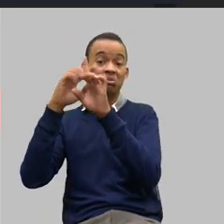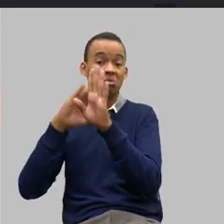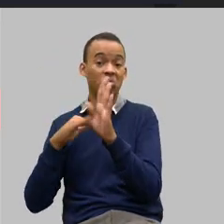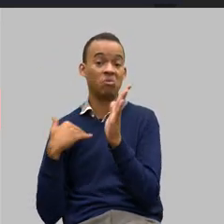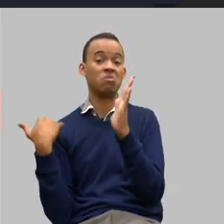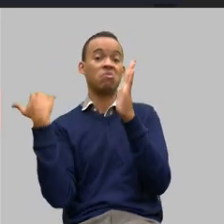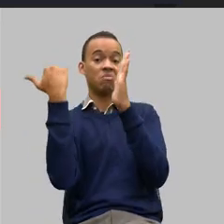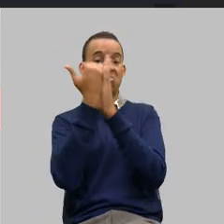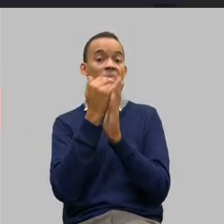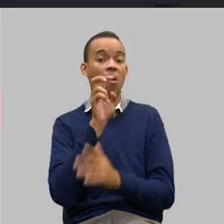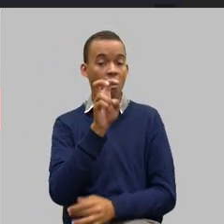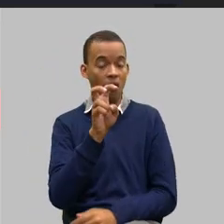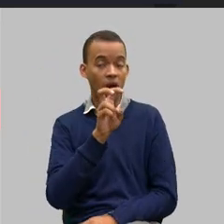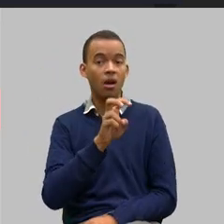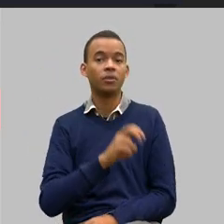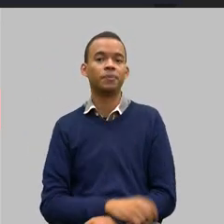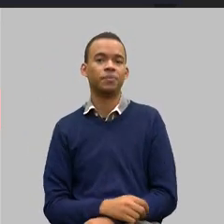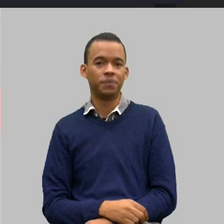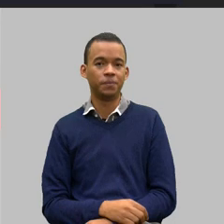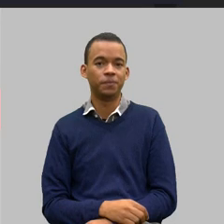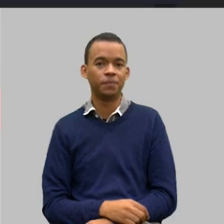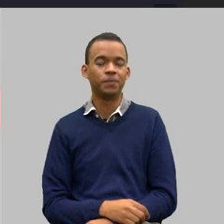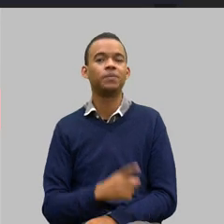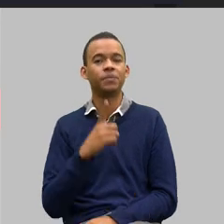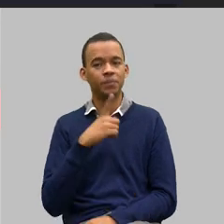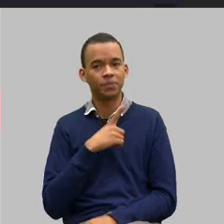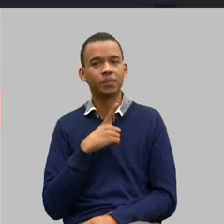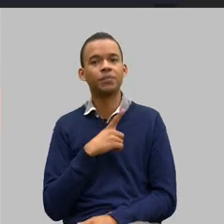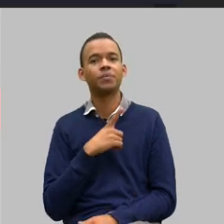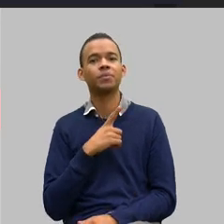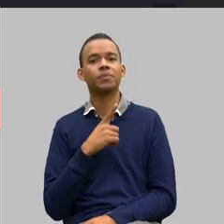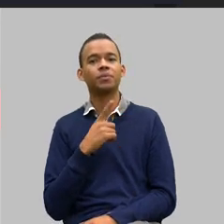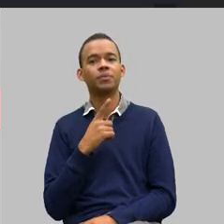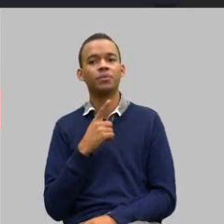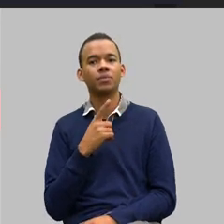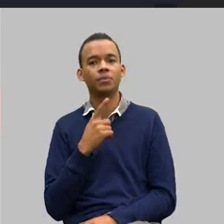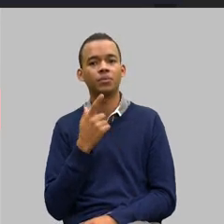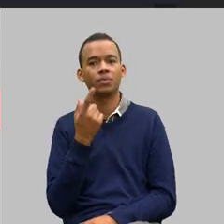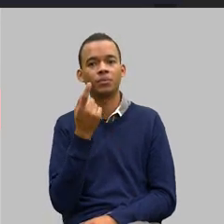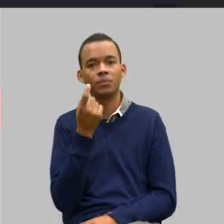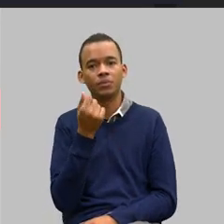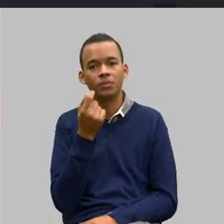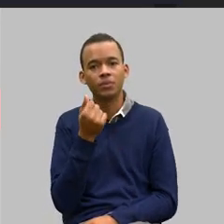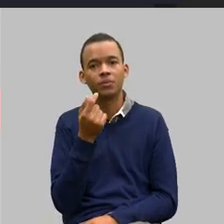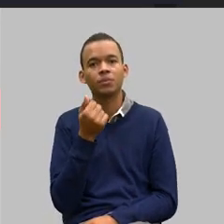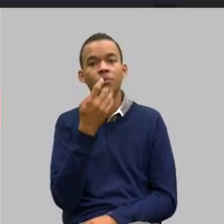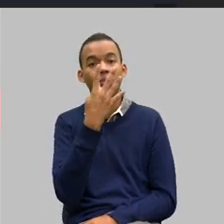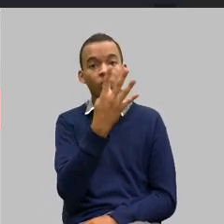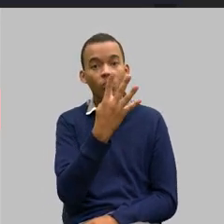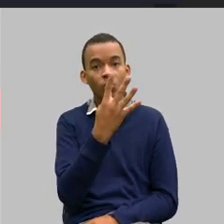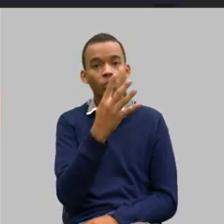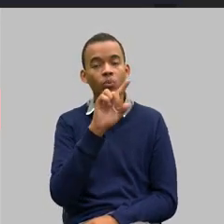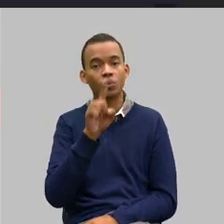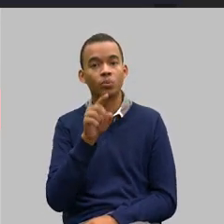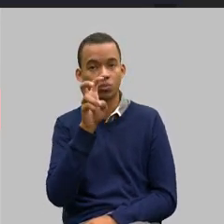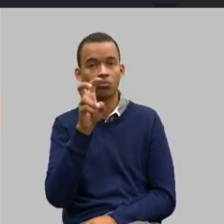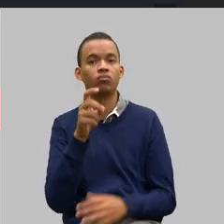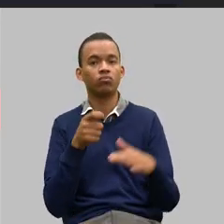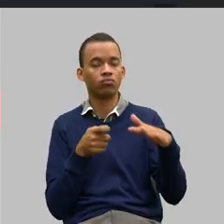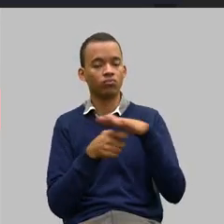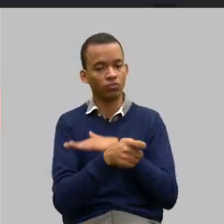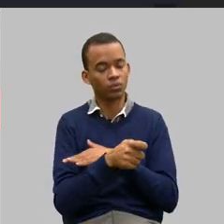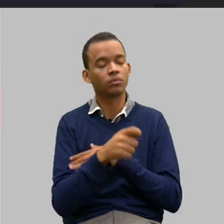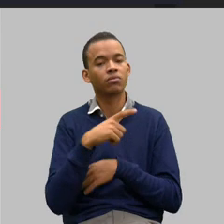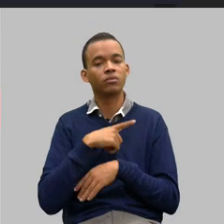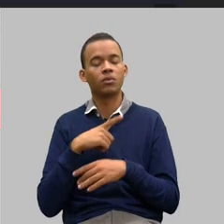hoje nós temos uma carteira de 4 bilhões me para investimento rodoviário São 144 Empreendimentos